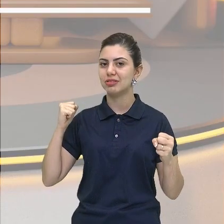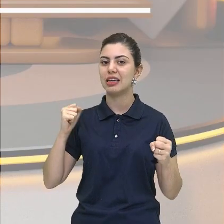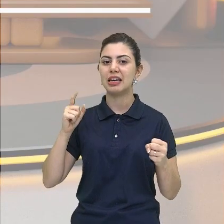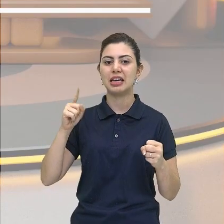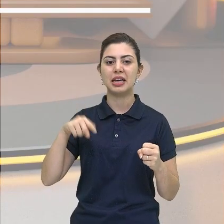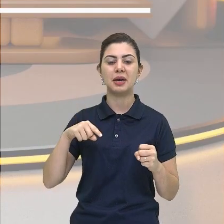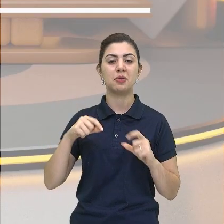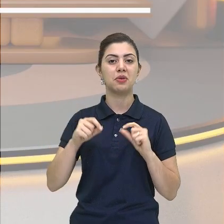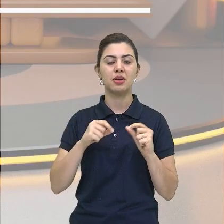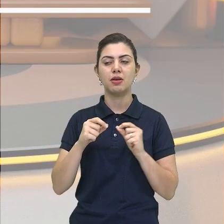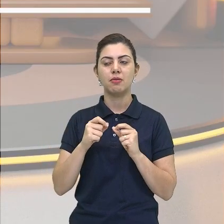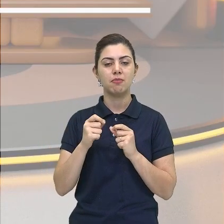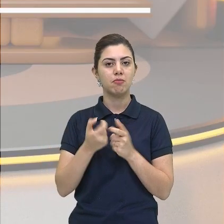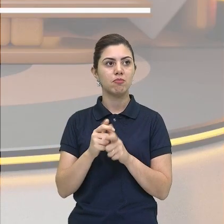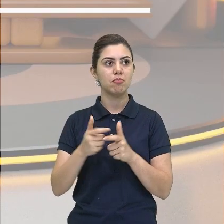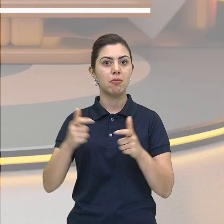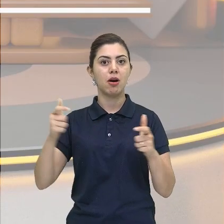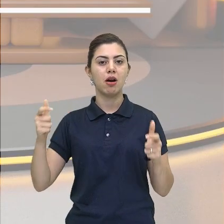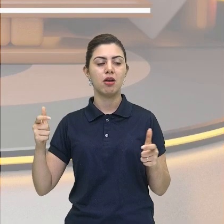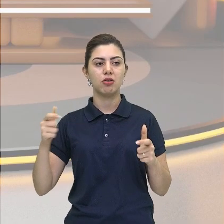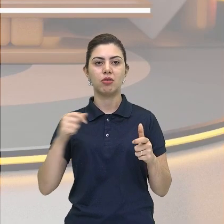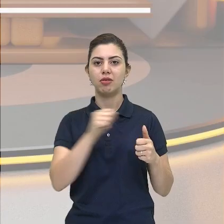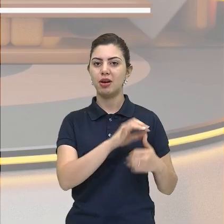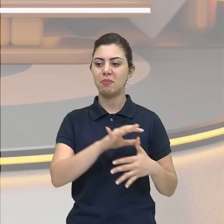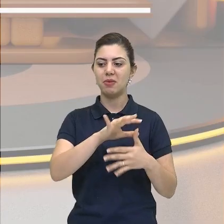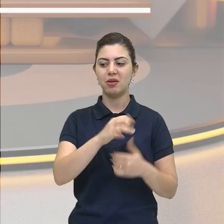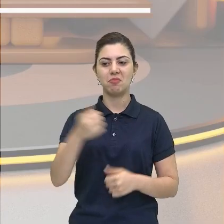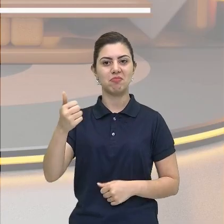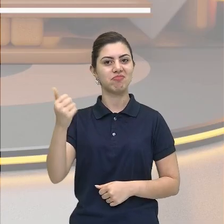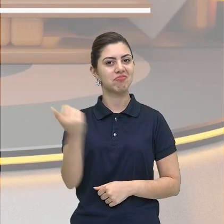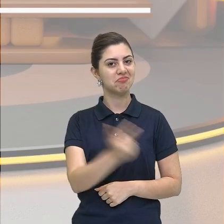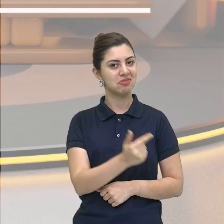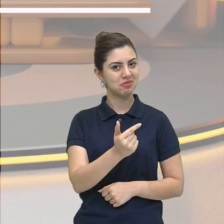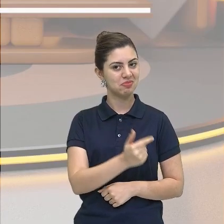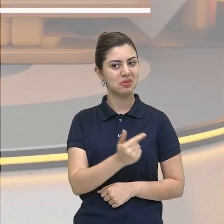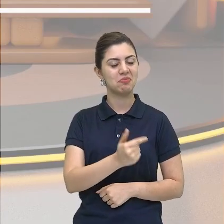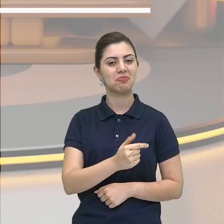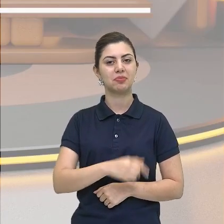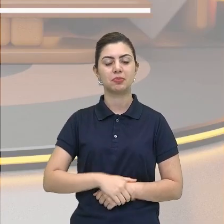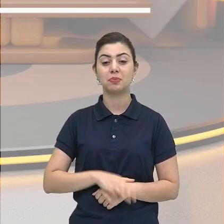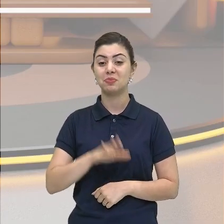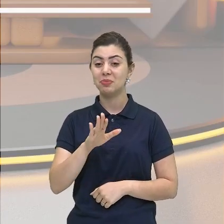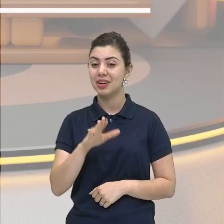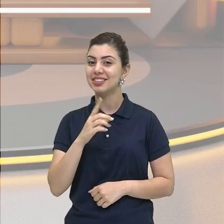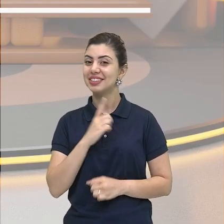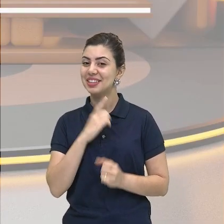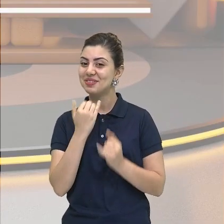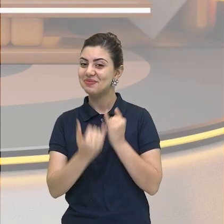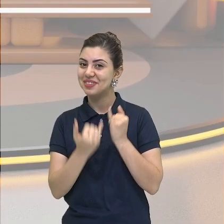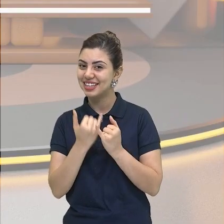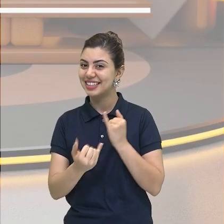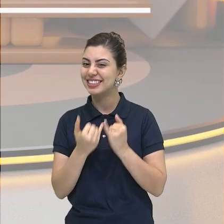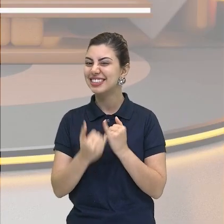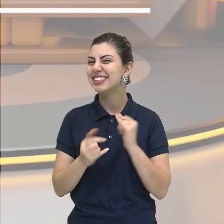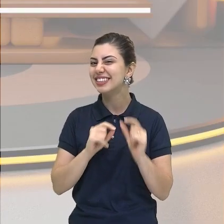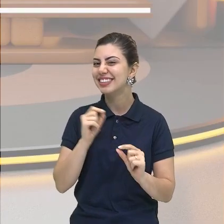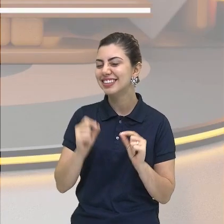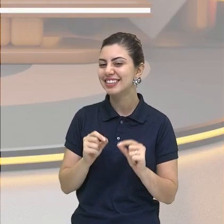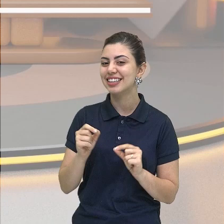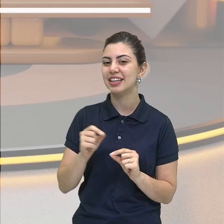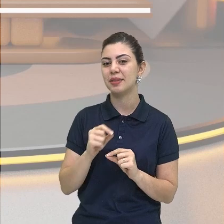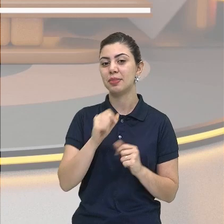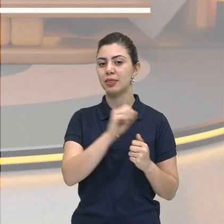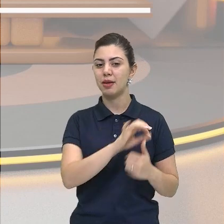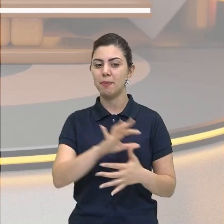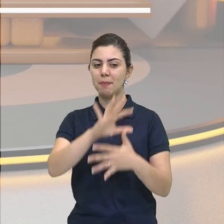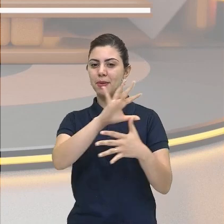o continente americano. Mas tem uma certa semelhança ali quando você observa o mapa do continente africano, você